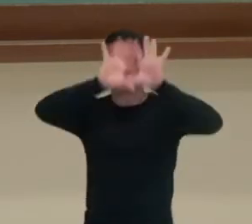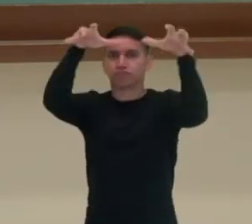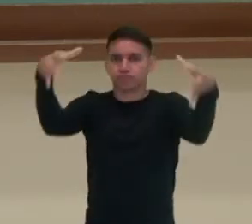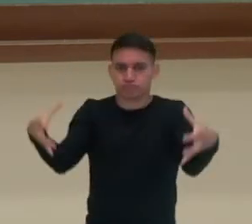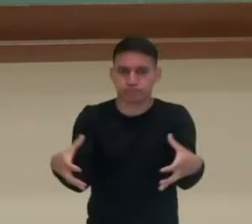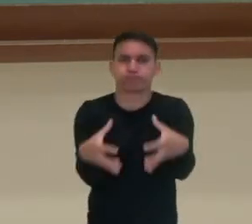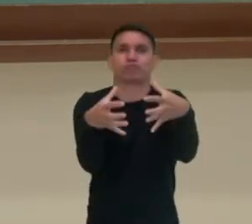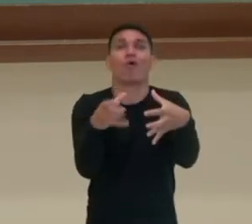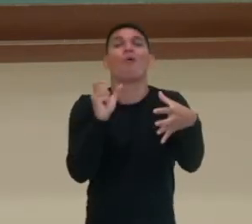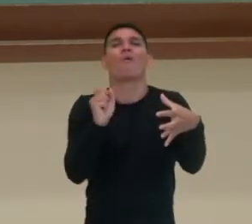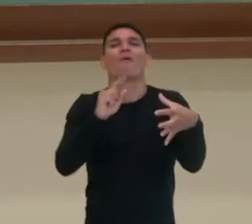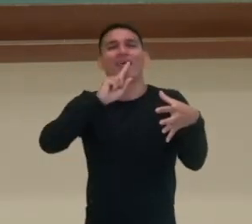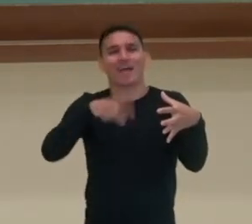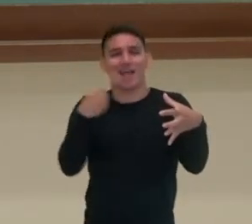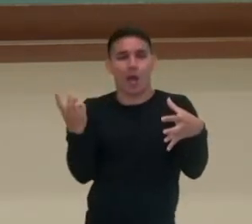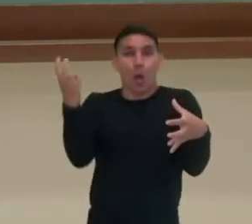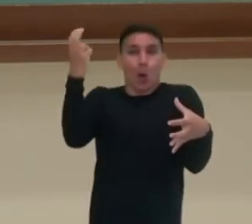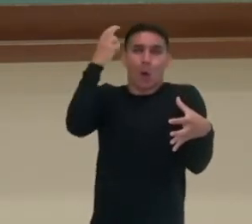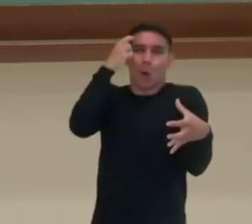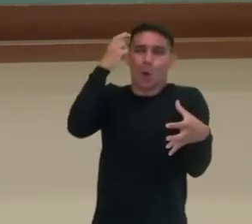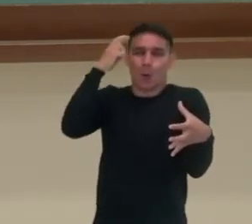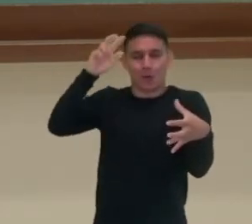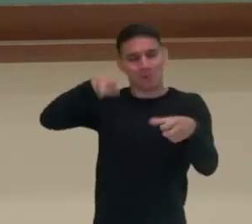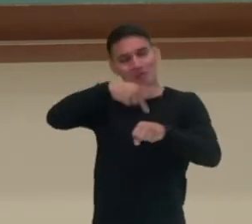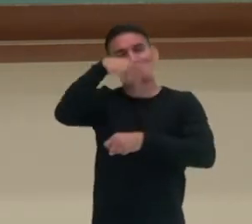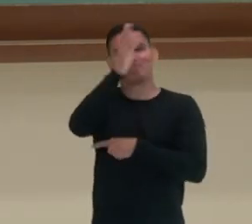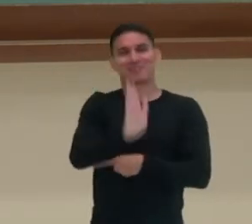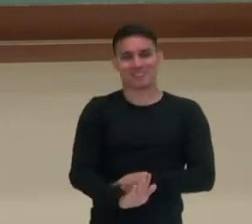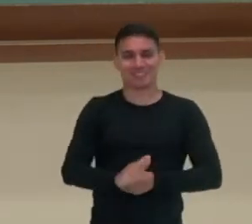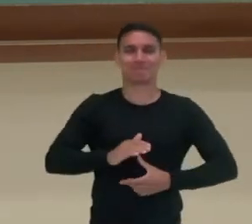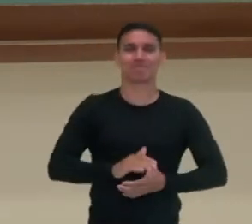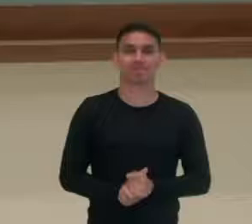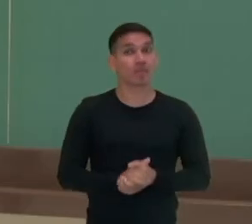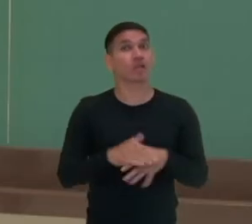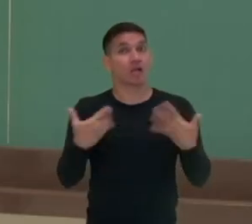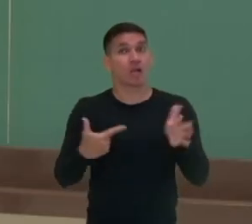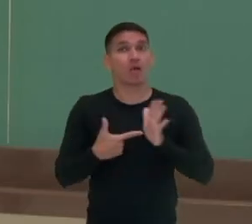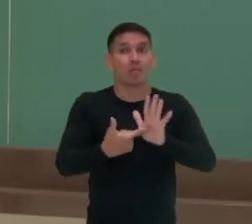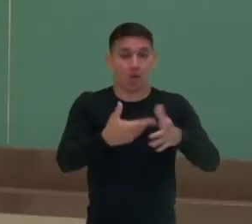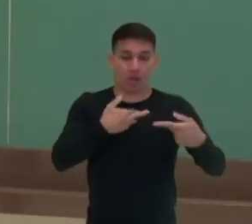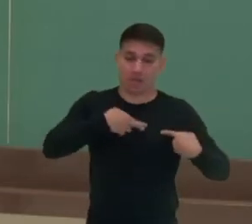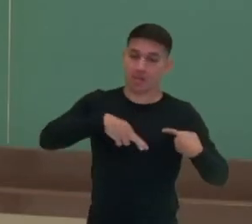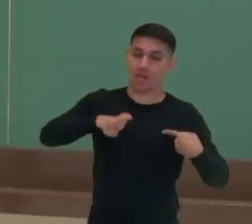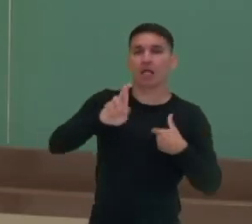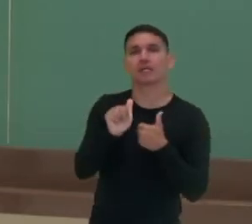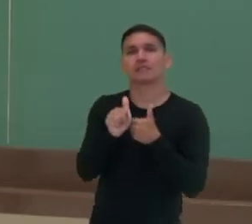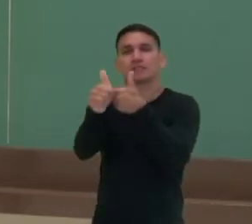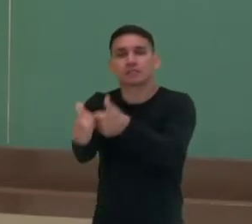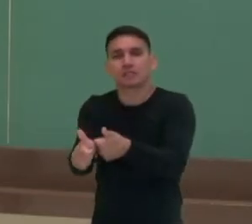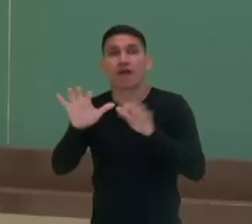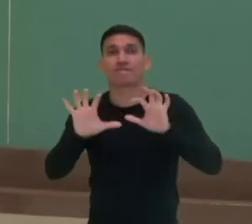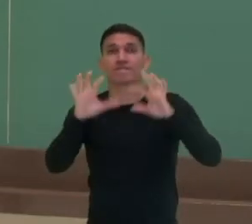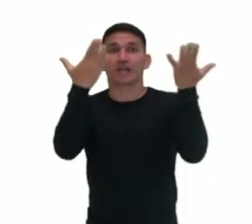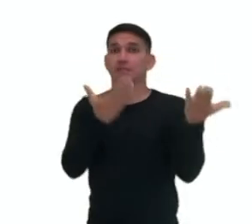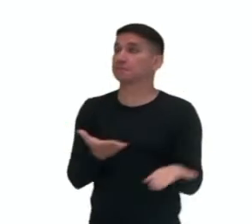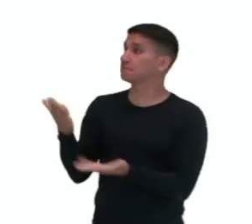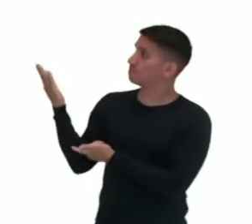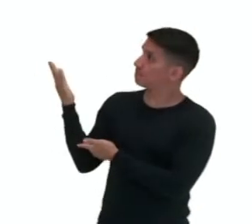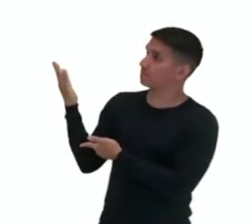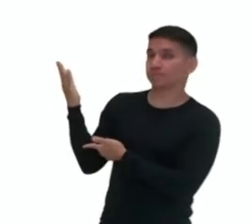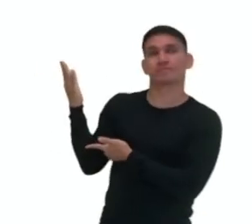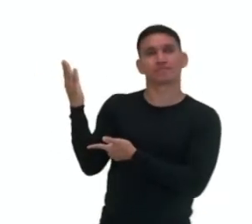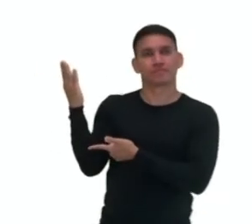este caldeirão cultural no nosso Brasil. De caráter religioso, nós temos a festa do Divino, e aqui eu